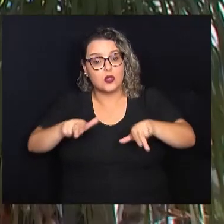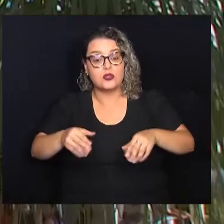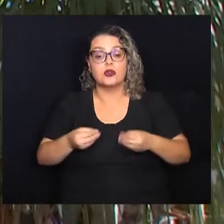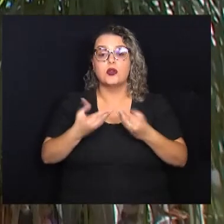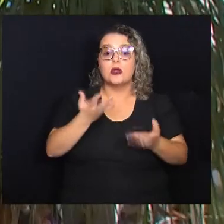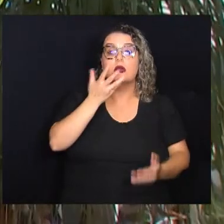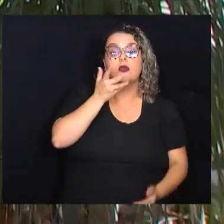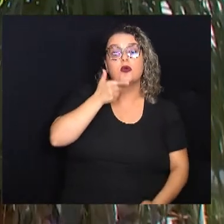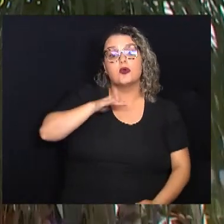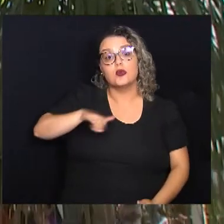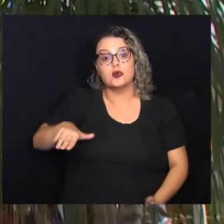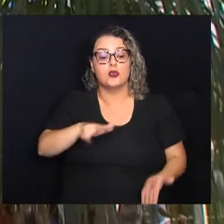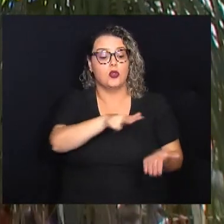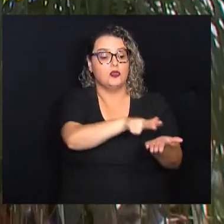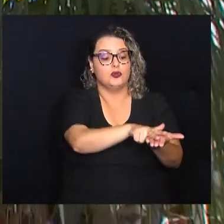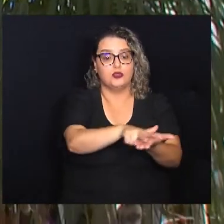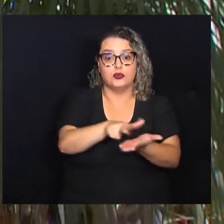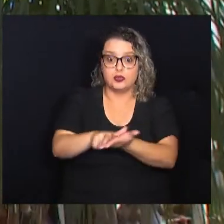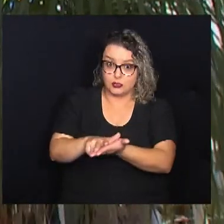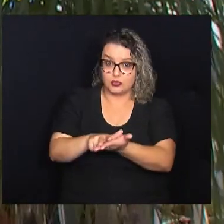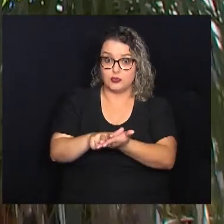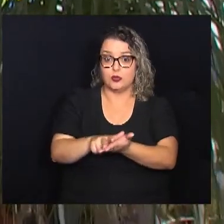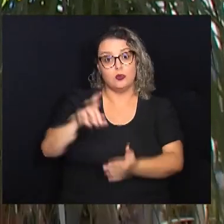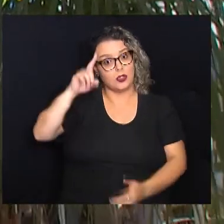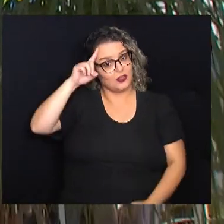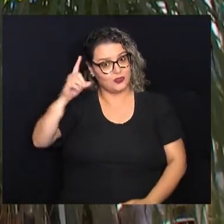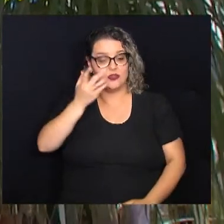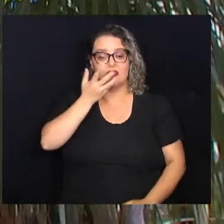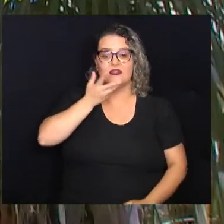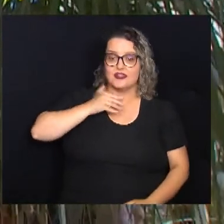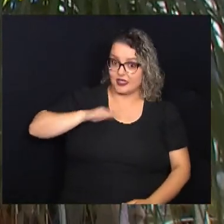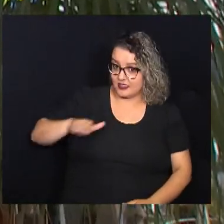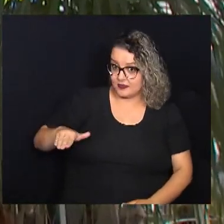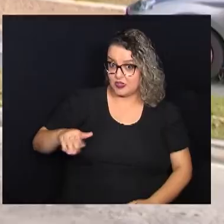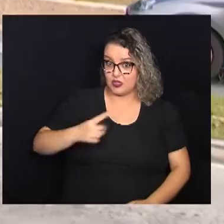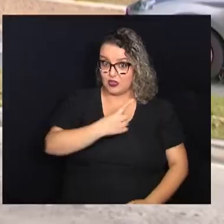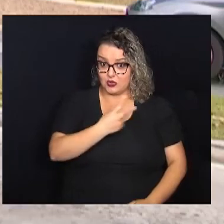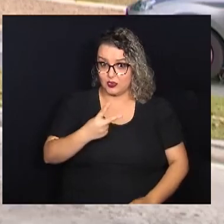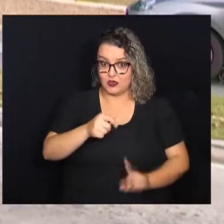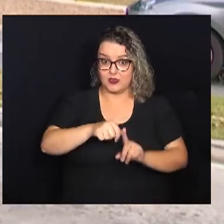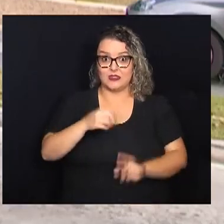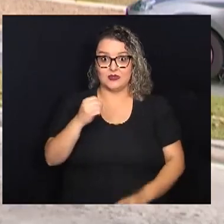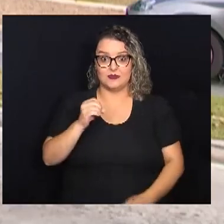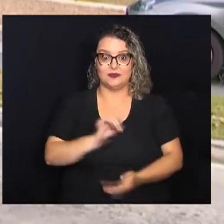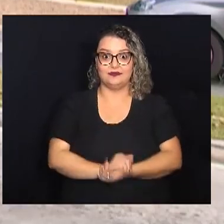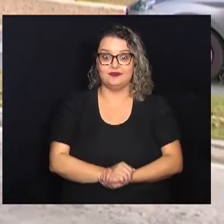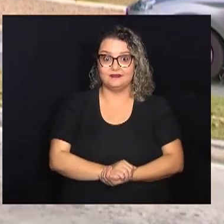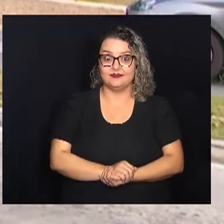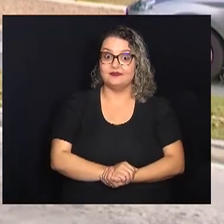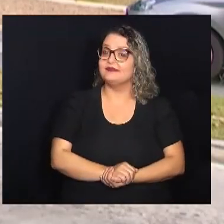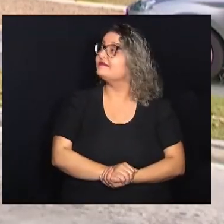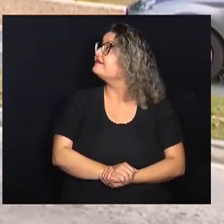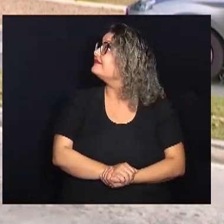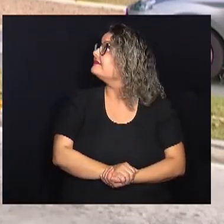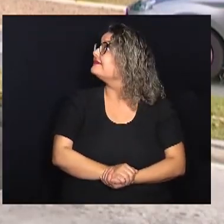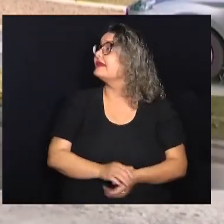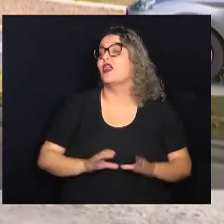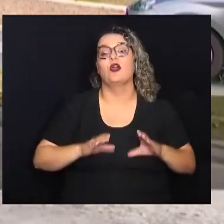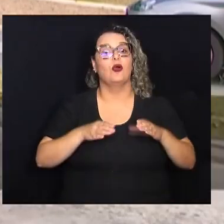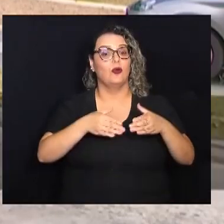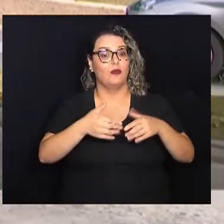crianças internadas nas unidades pelo Dia da Criança, 12 de outubro. Veio de uma equipe,